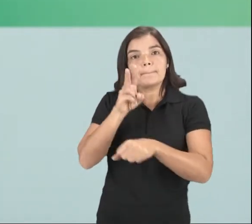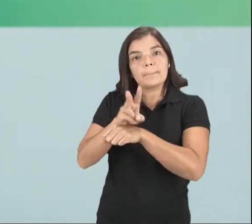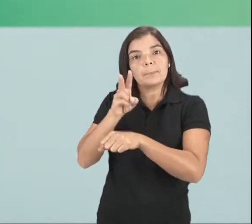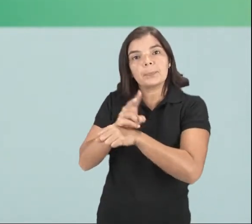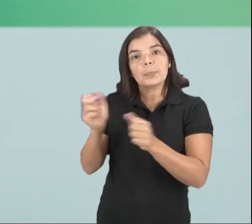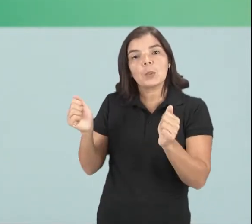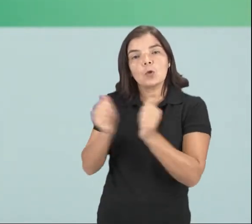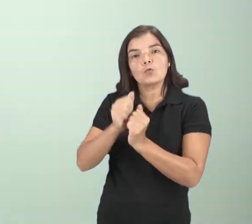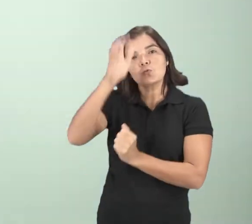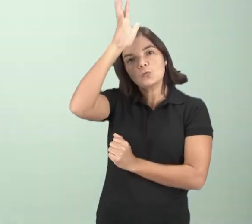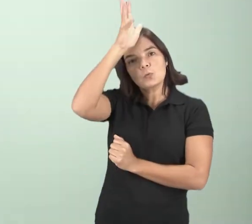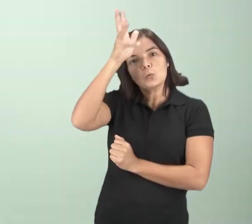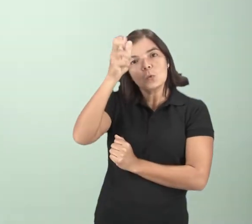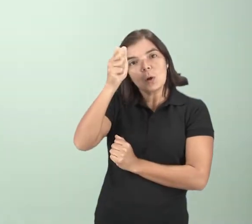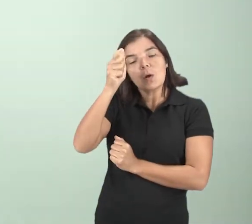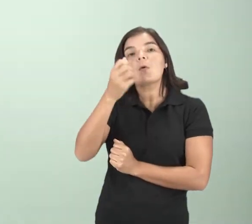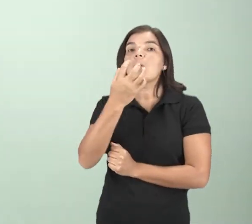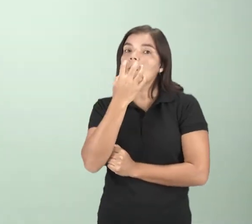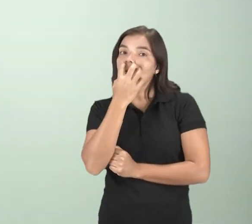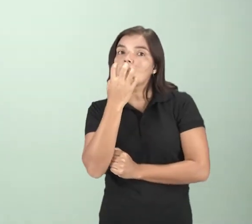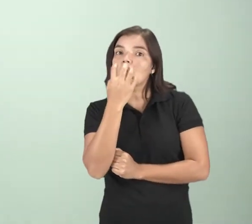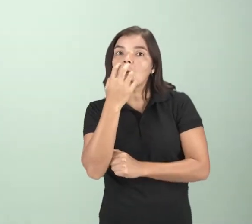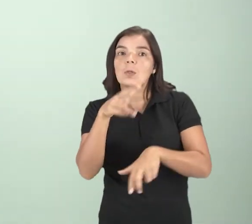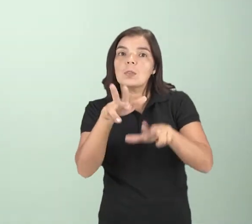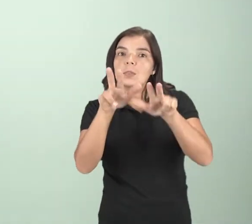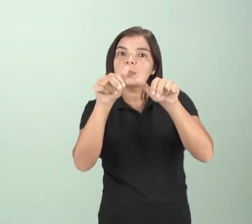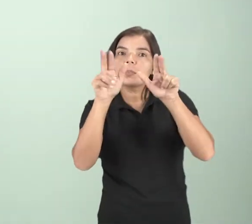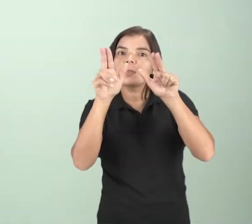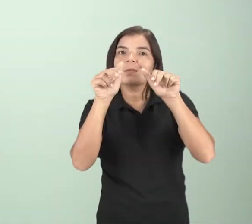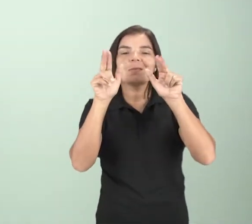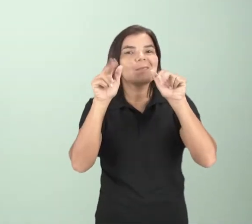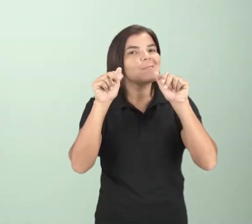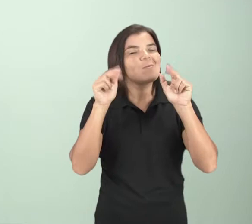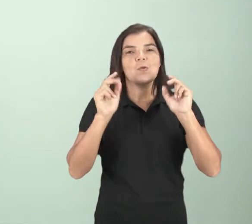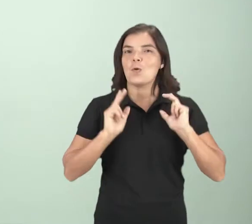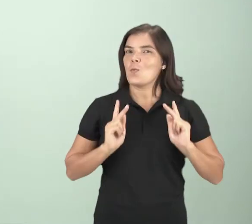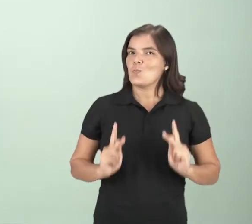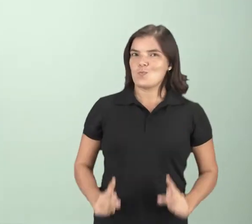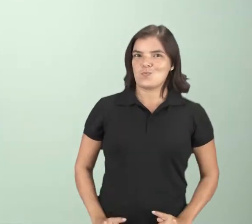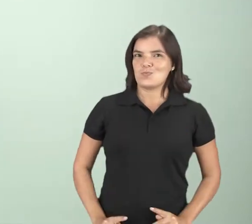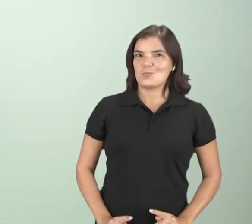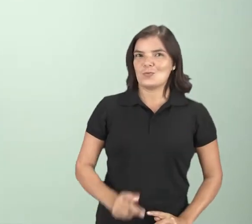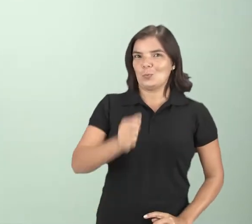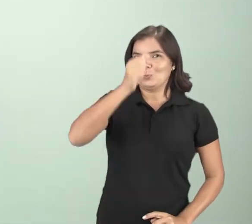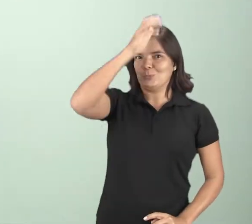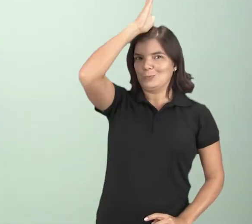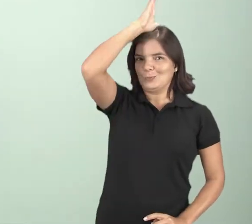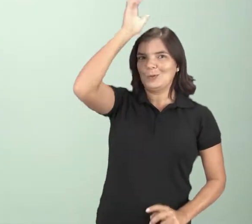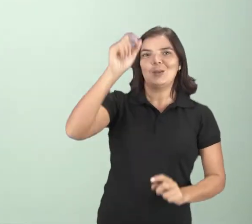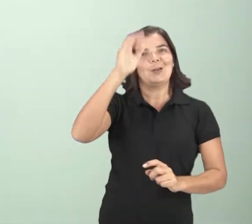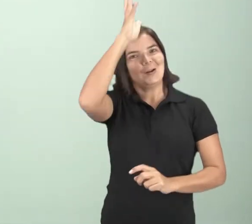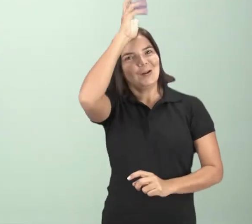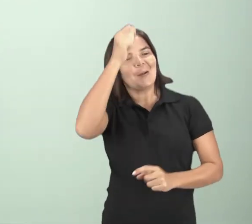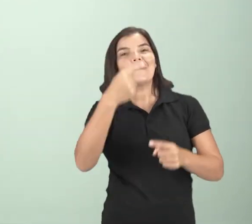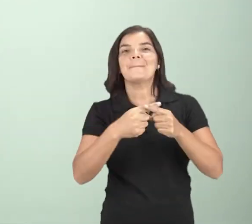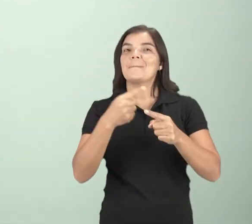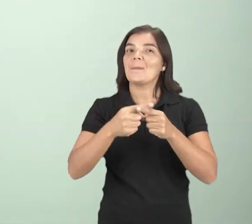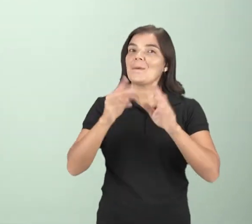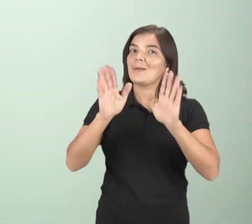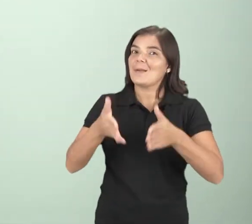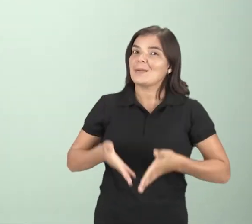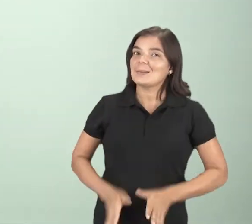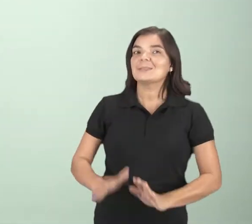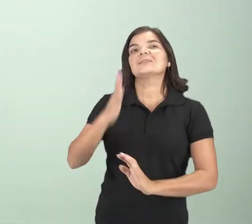junto com galinhas, esse cão nunca vai assumir um comportamento de galo, nem de galinha, porque ele